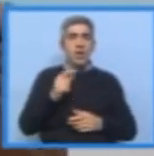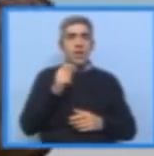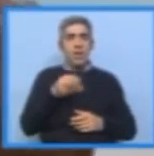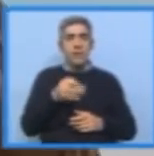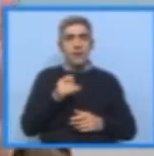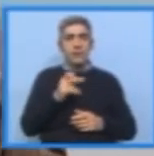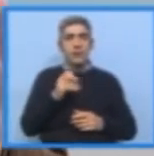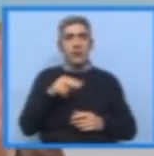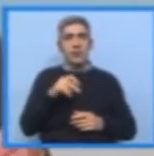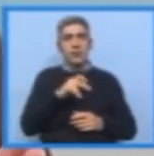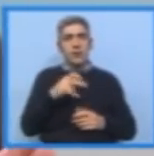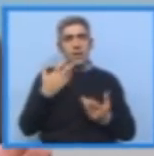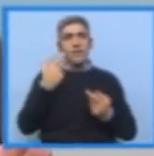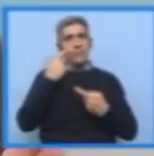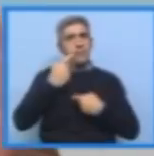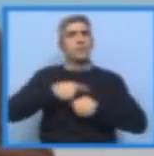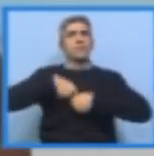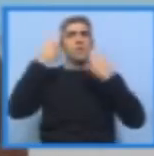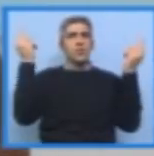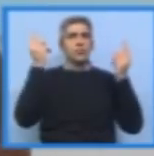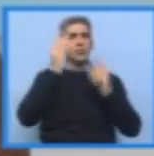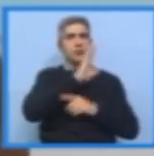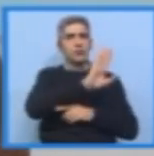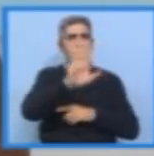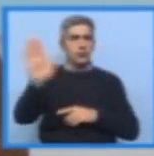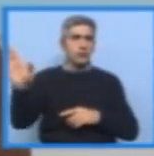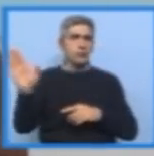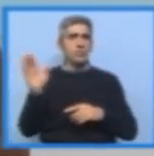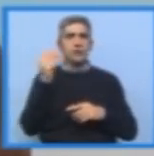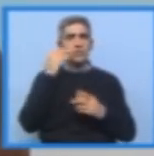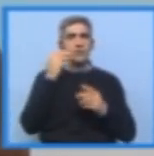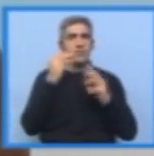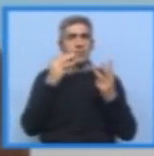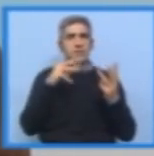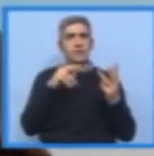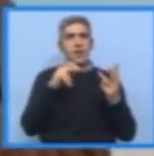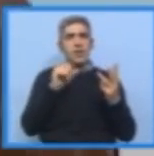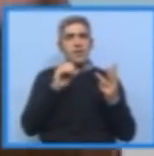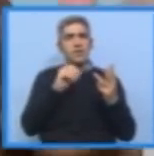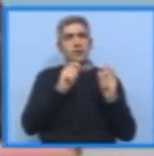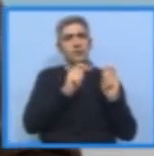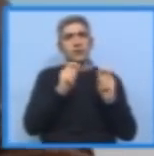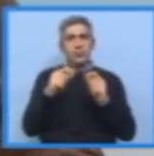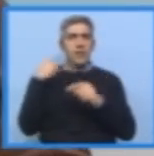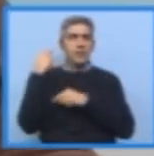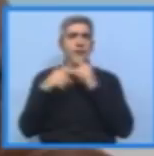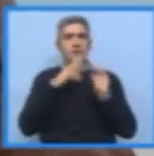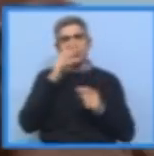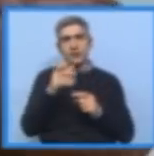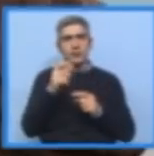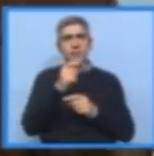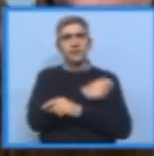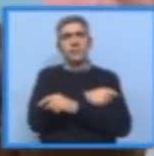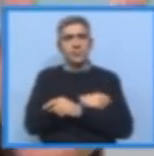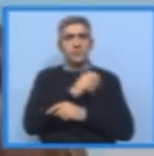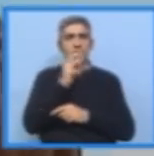Agora ele mostra-se à humanidade inteira, que está representada nos três magos. Exatamente. Que até a tradição dizia que representavam os